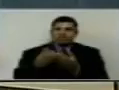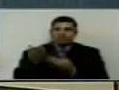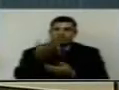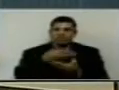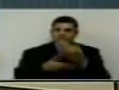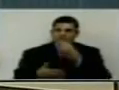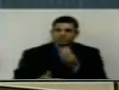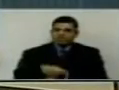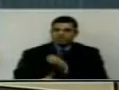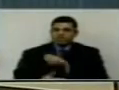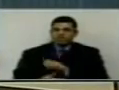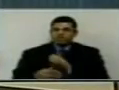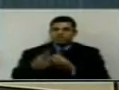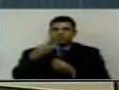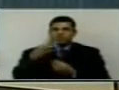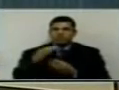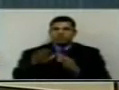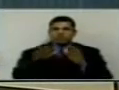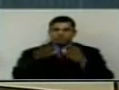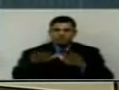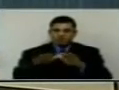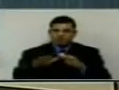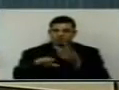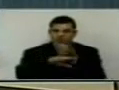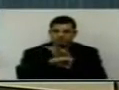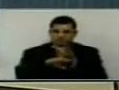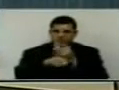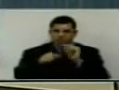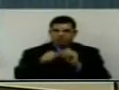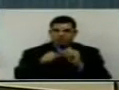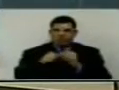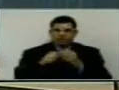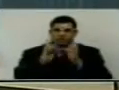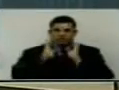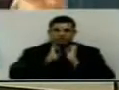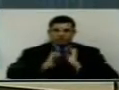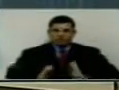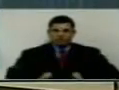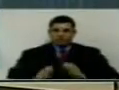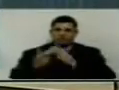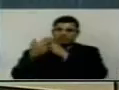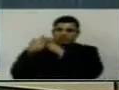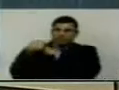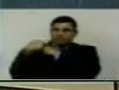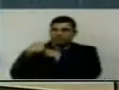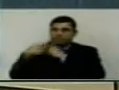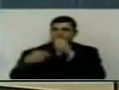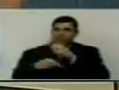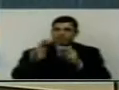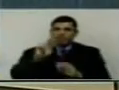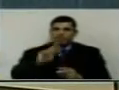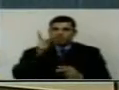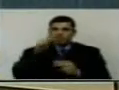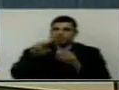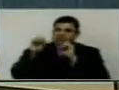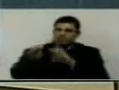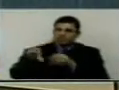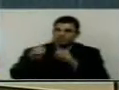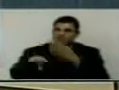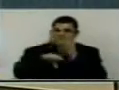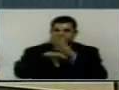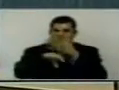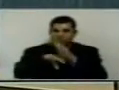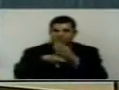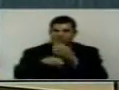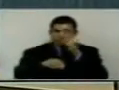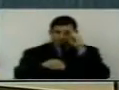essa vida pública nessa caminhada que eu procuro fazê-la, ainda pautados naqueles valores ensinados lá atrás, com